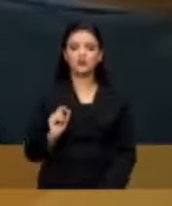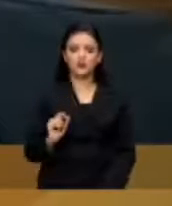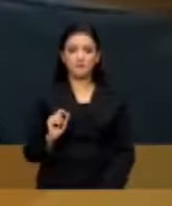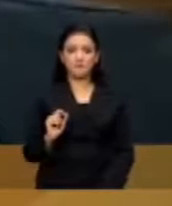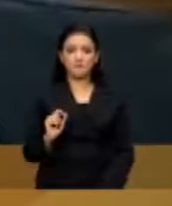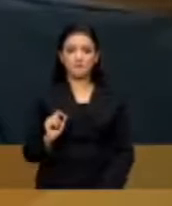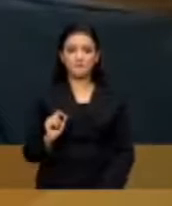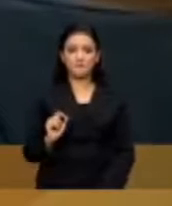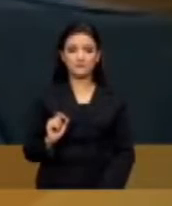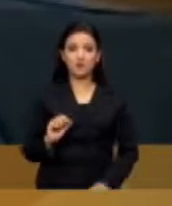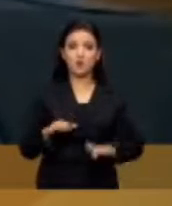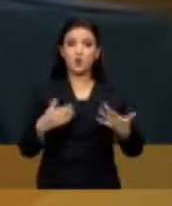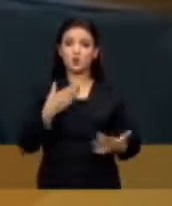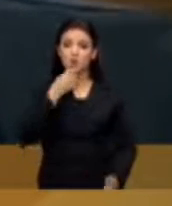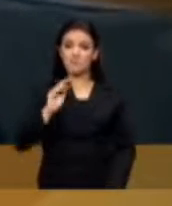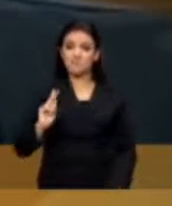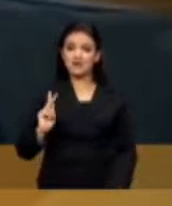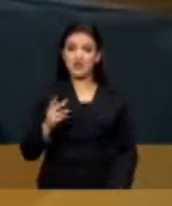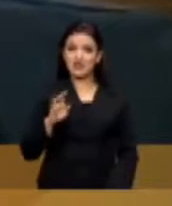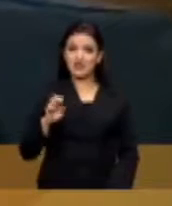que, quando Henrique IV